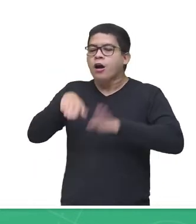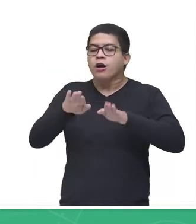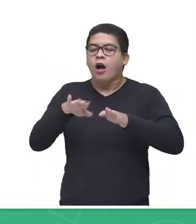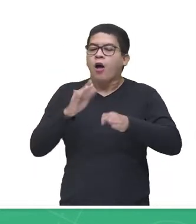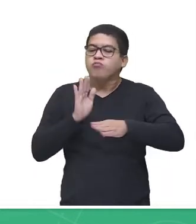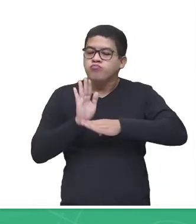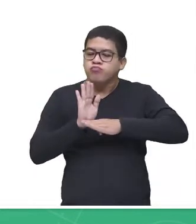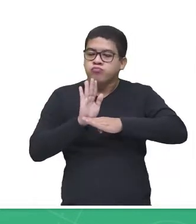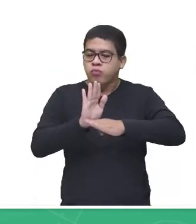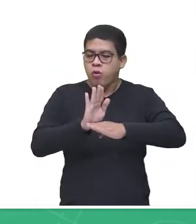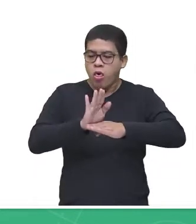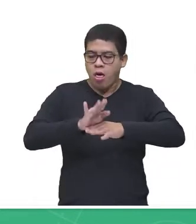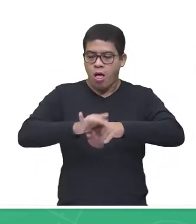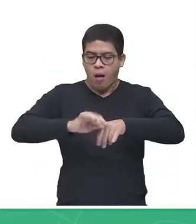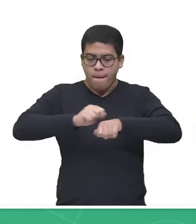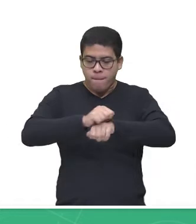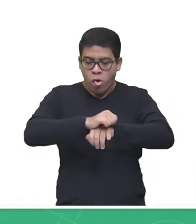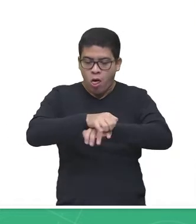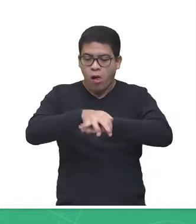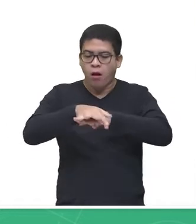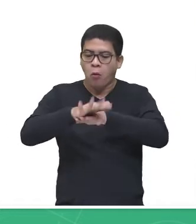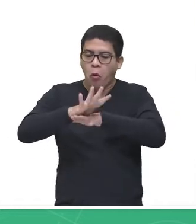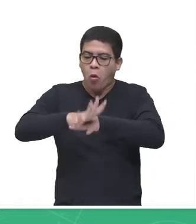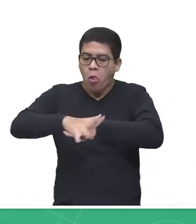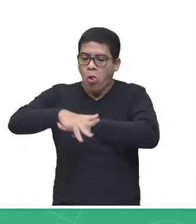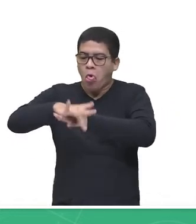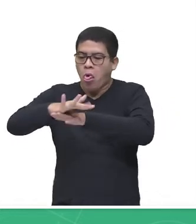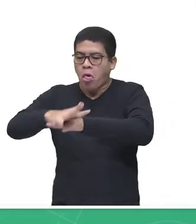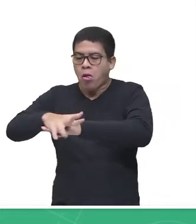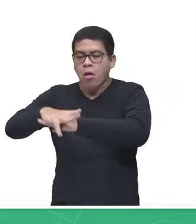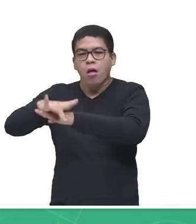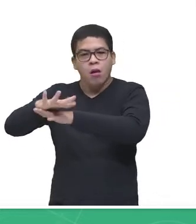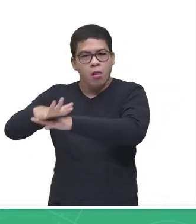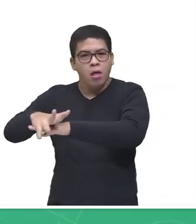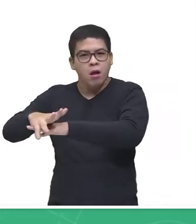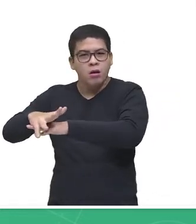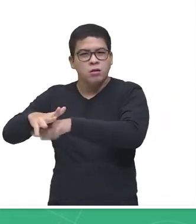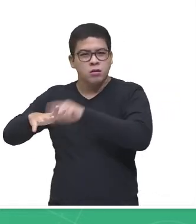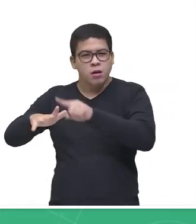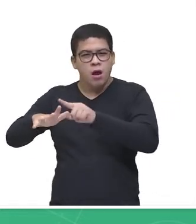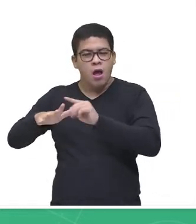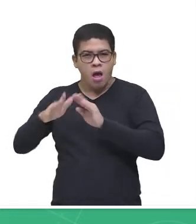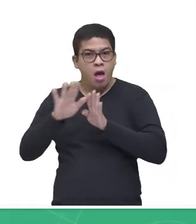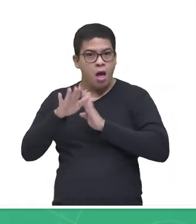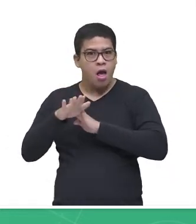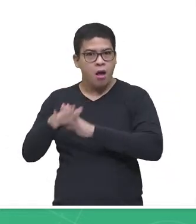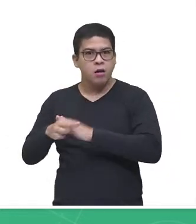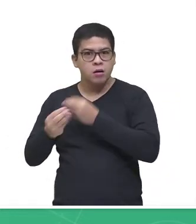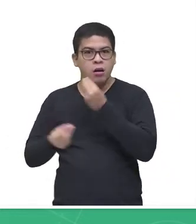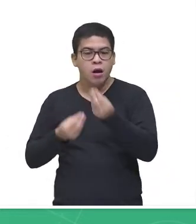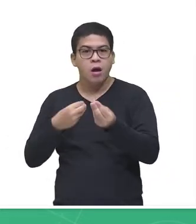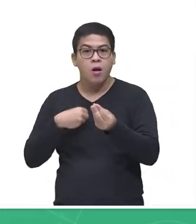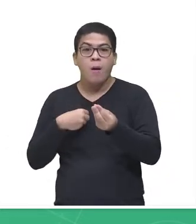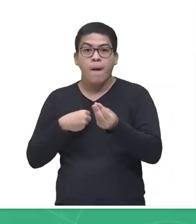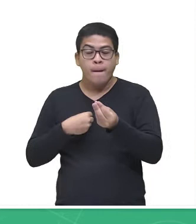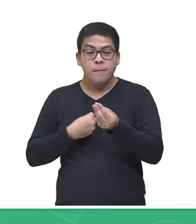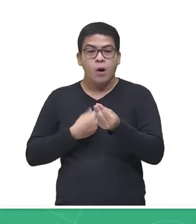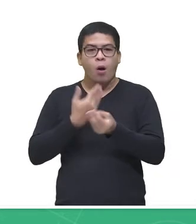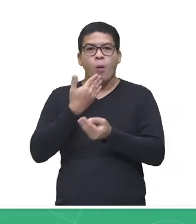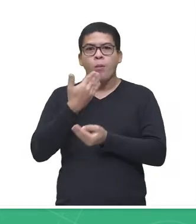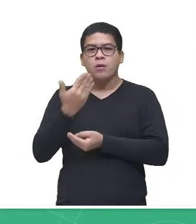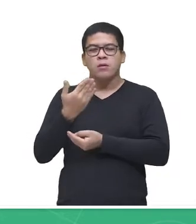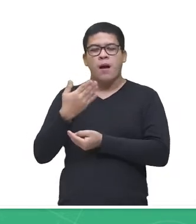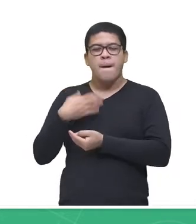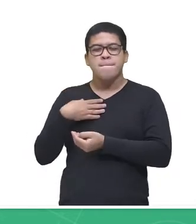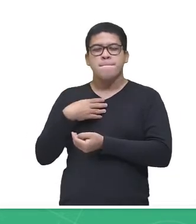célula, tá bom? E aí isso vai acontecer muito com as amebas, por isso que é chamado de movimento ameboide, tá?